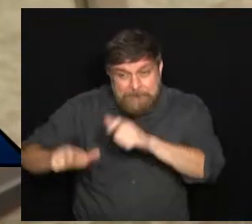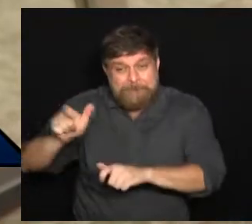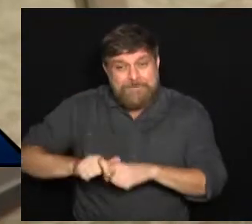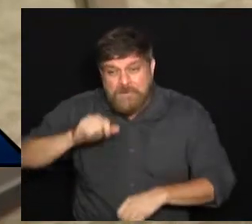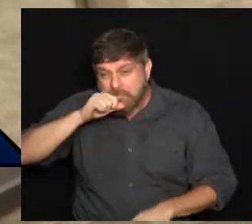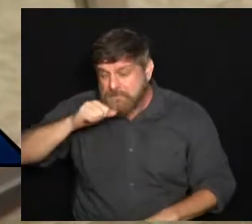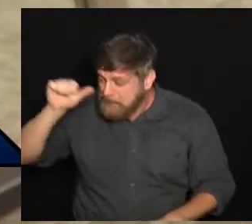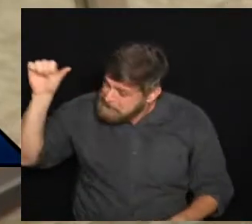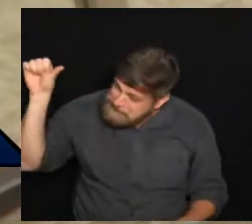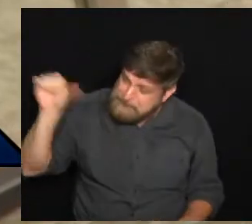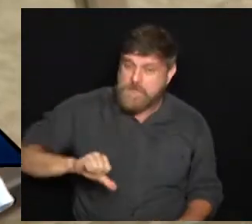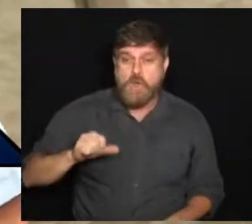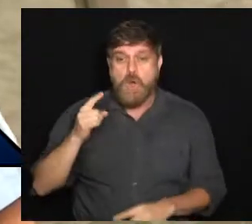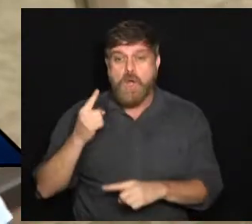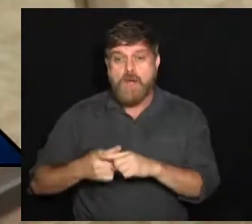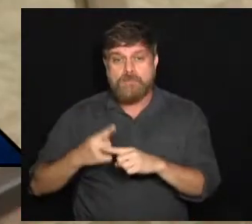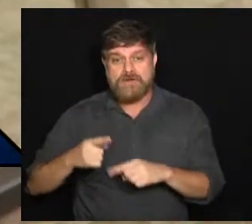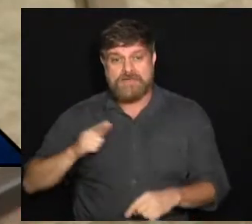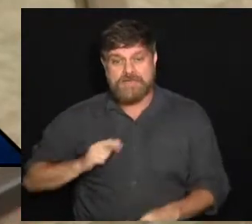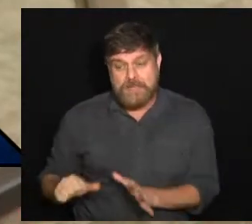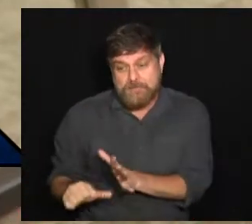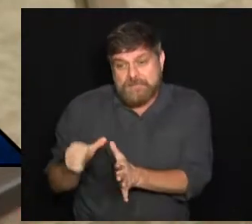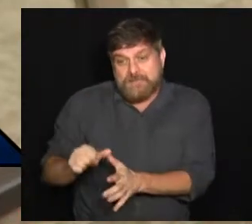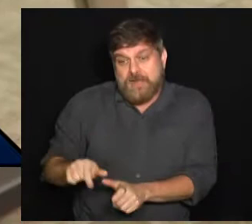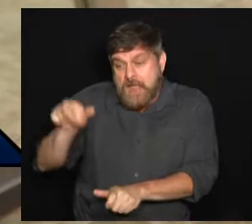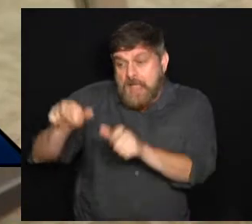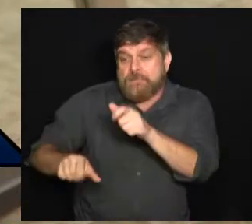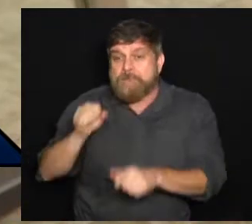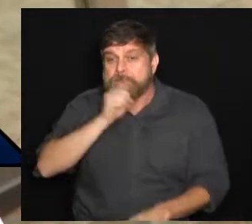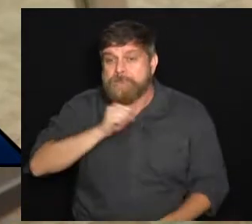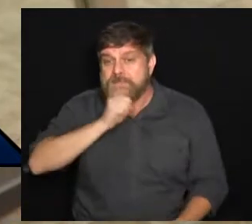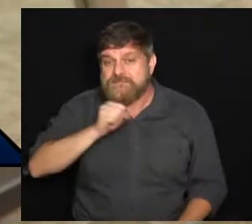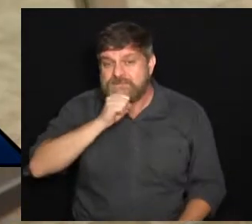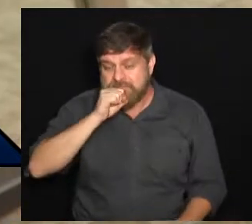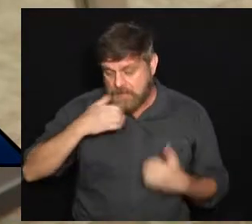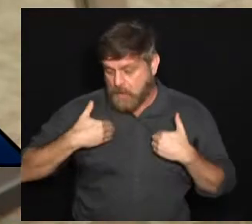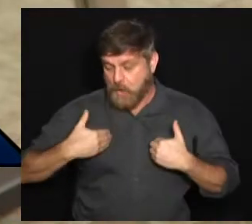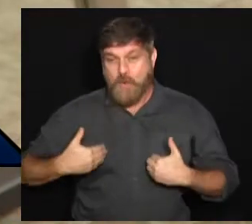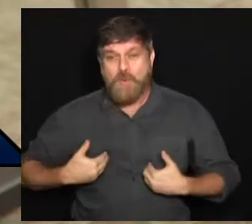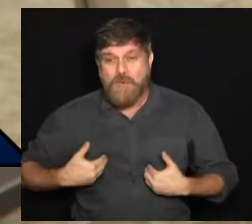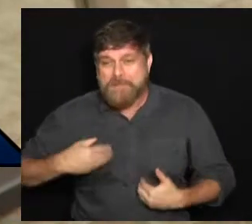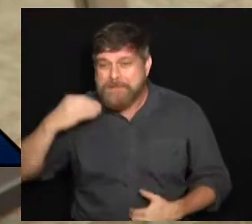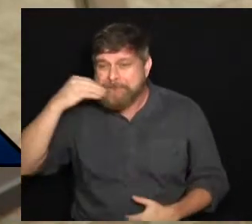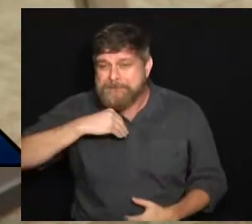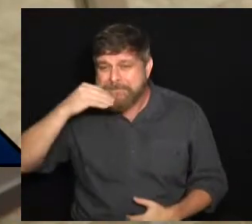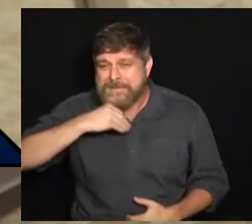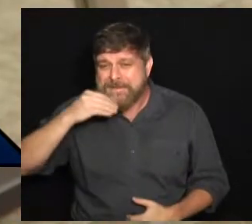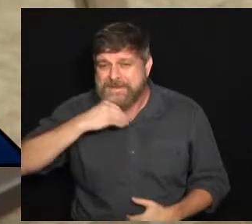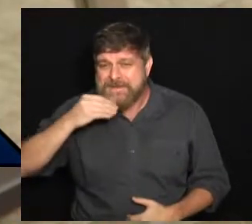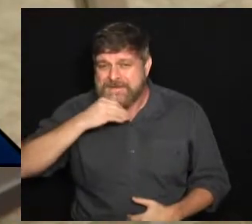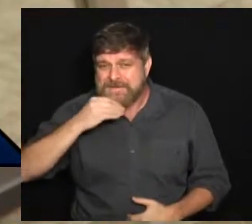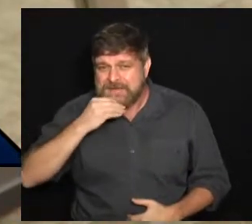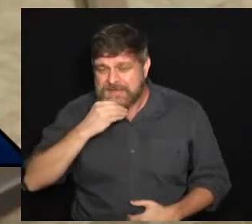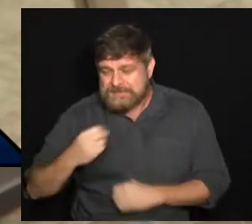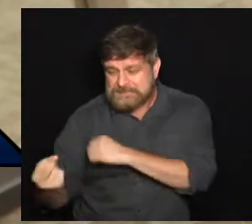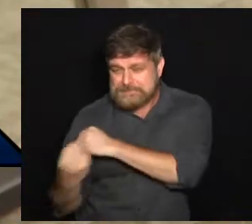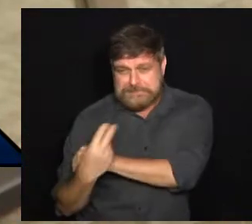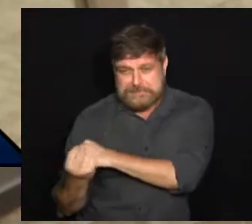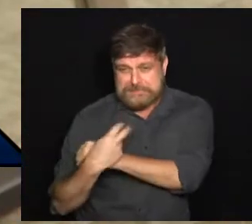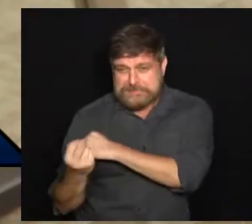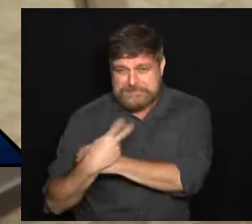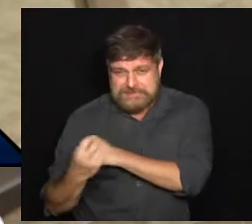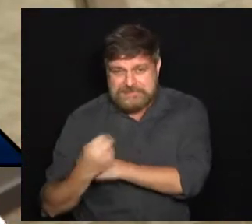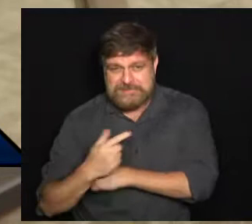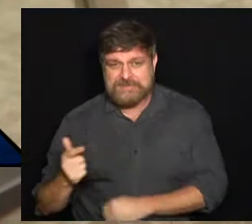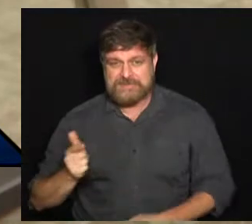graves. Isso se dá por quê? Isso se dá primeiro, antes de mais nada, porque quando a gente envelhece, a resistência do nosso corpo, a capacidade do nosso corpo de tolerar as